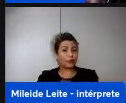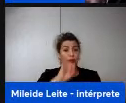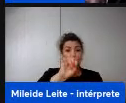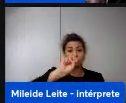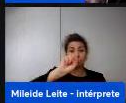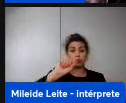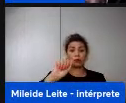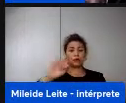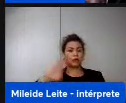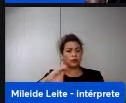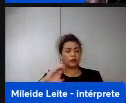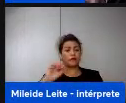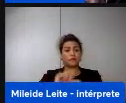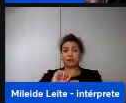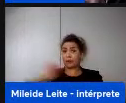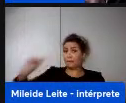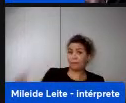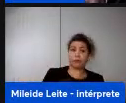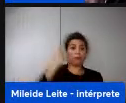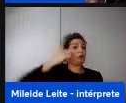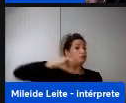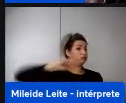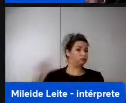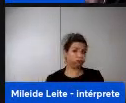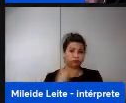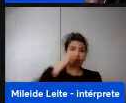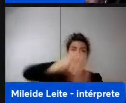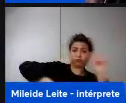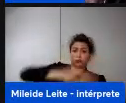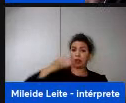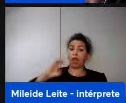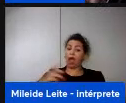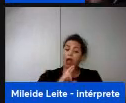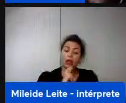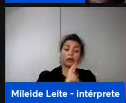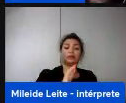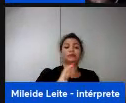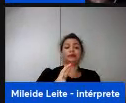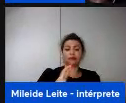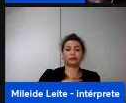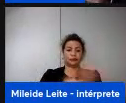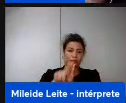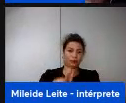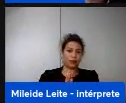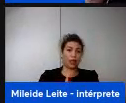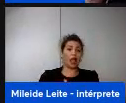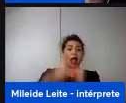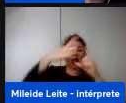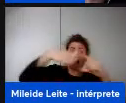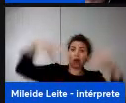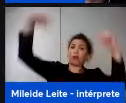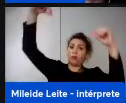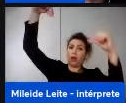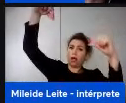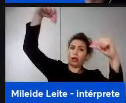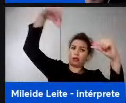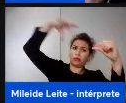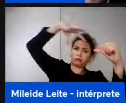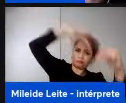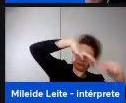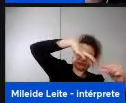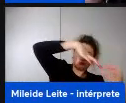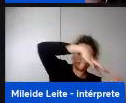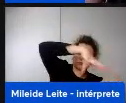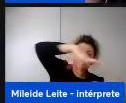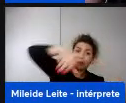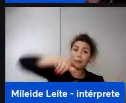fez a primeira grande revolução científica respondendo essa questão. Na verdade, a Lua cai sobre a Terra. Né? Ela